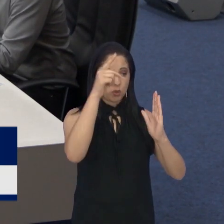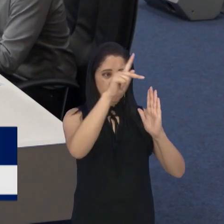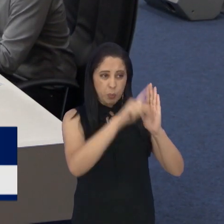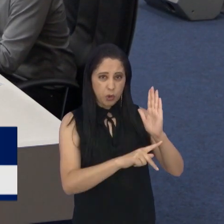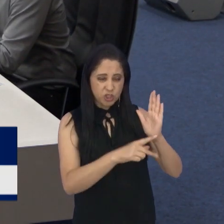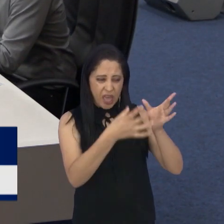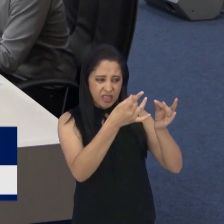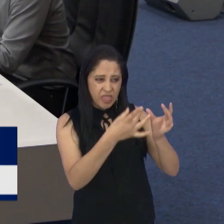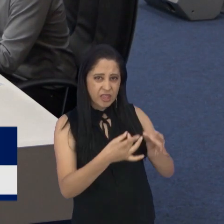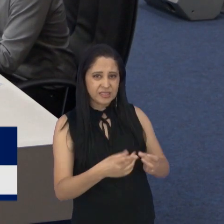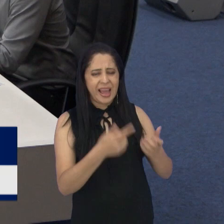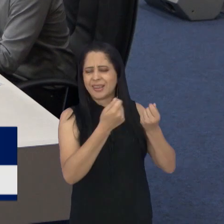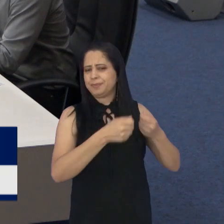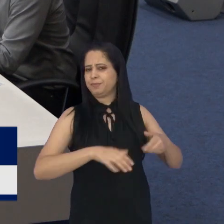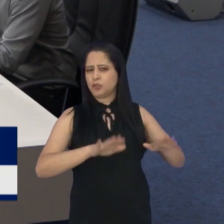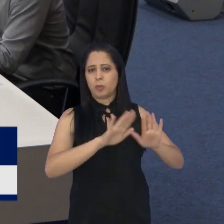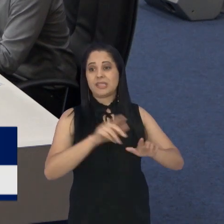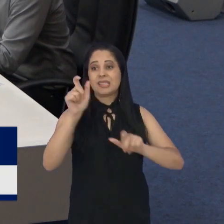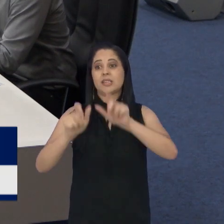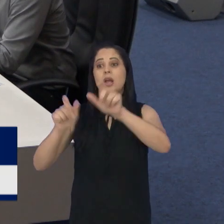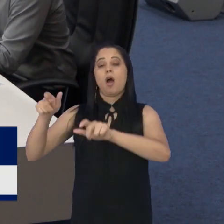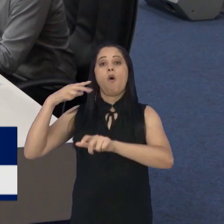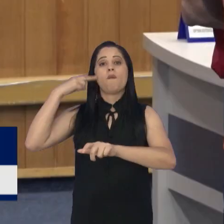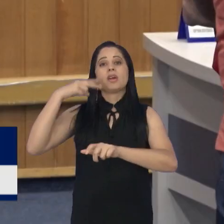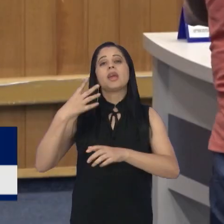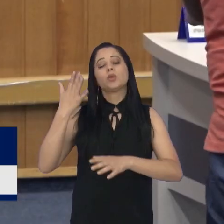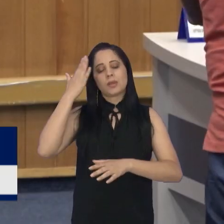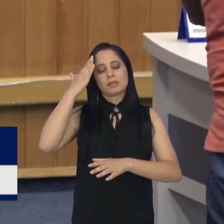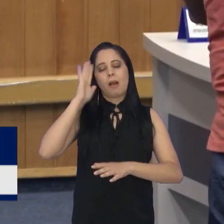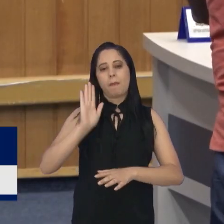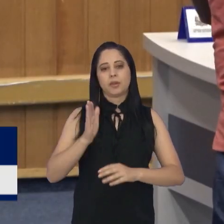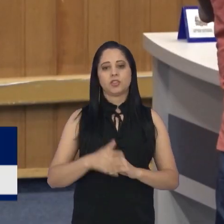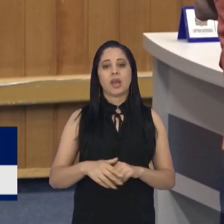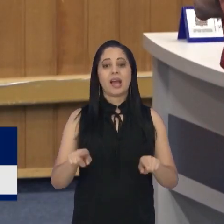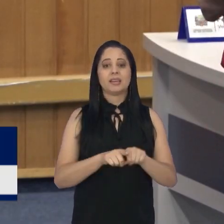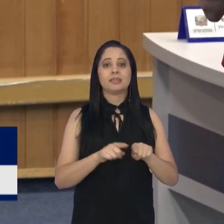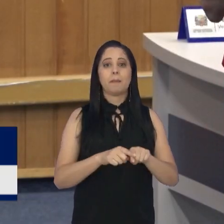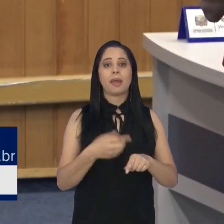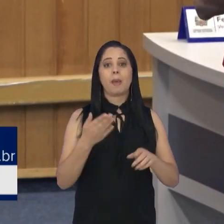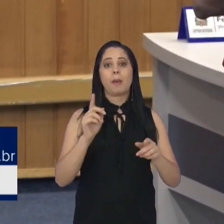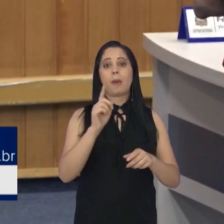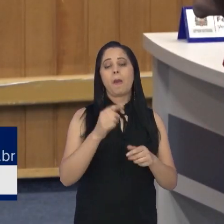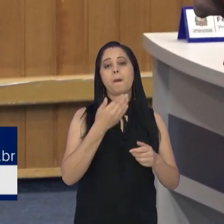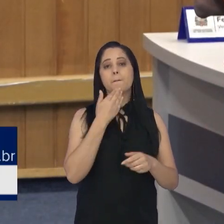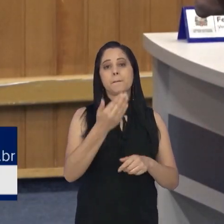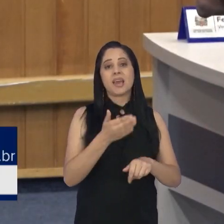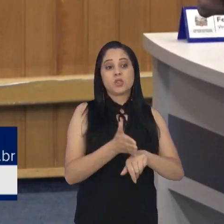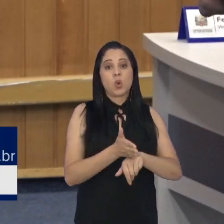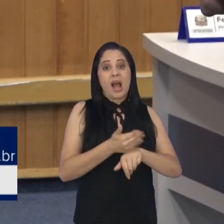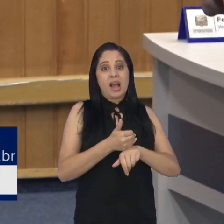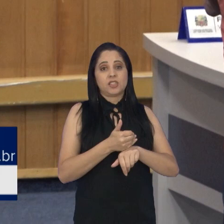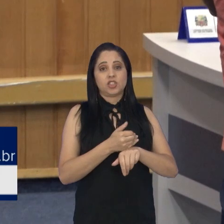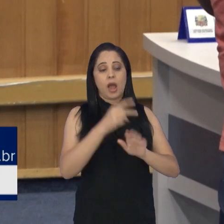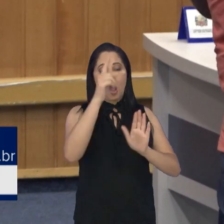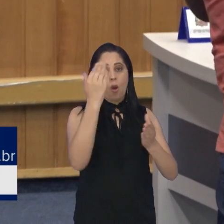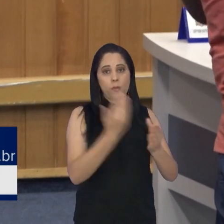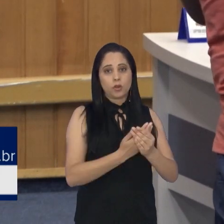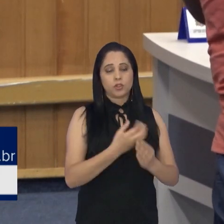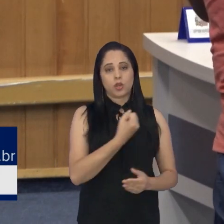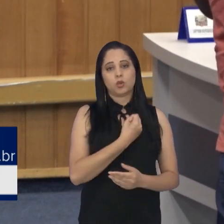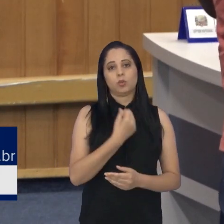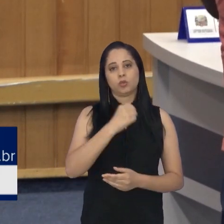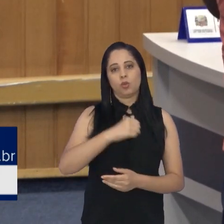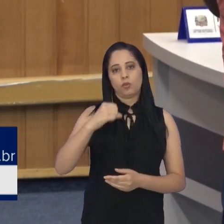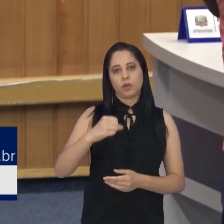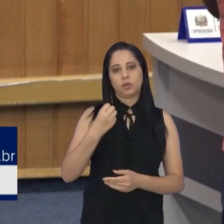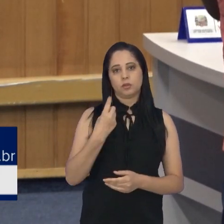pauta por ser de conhecimento de todos os vereadores e solicito o adiamento por uma sessão dos seguintes processos: processo número